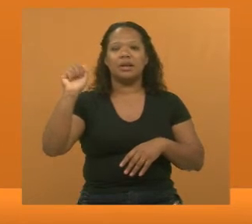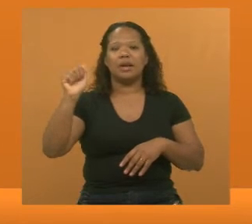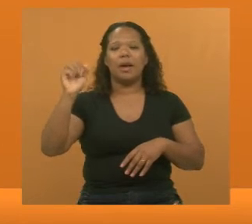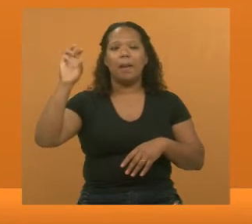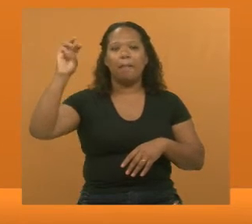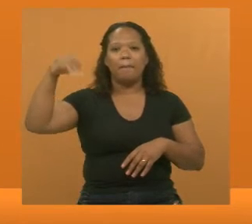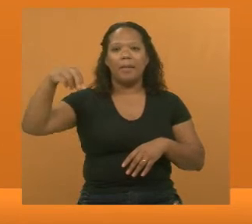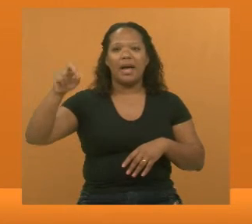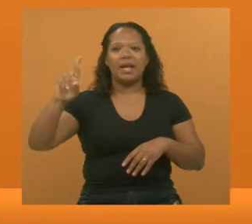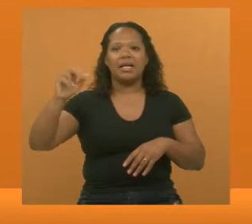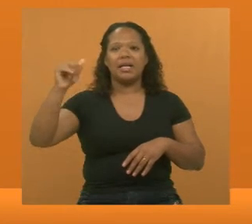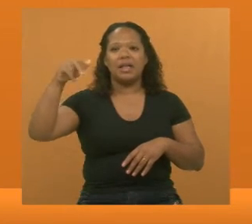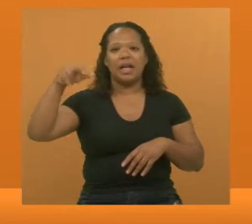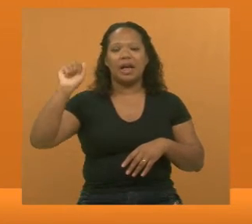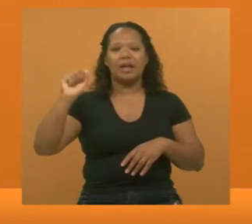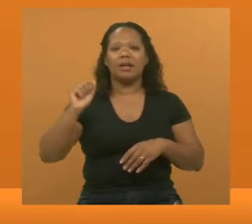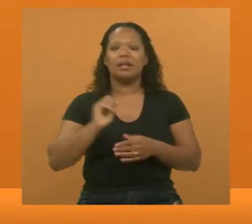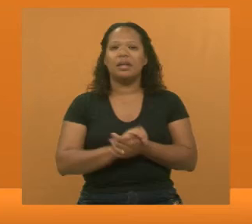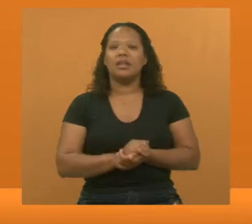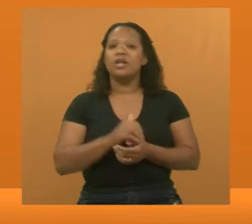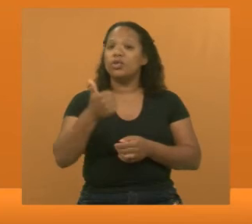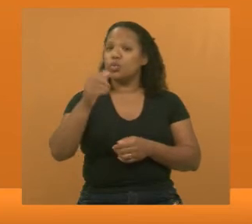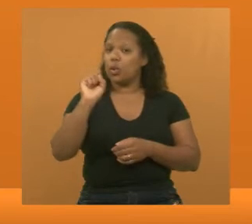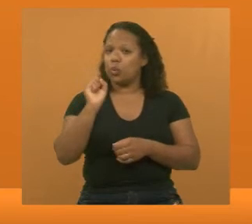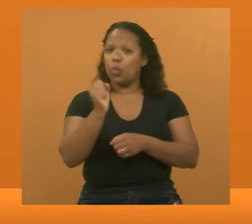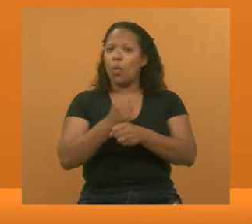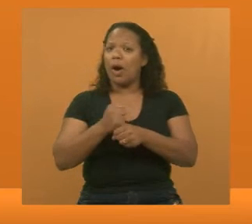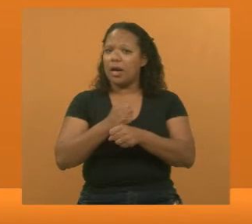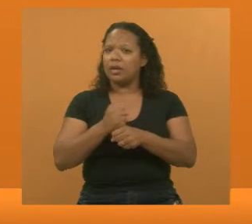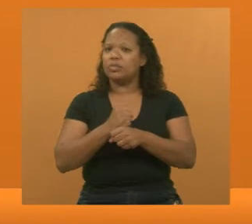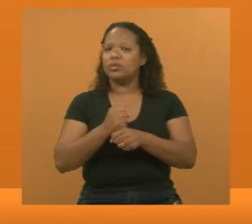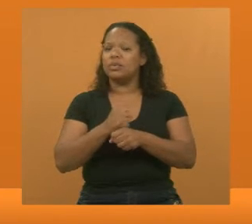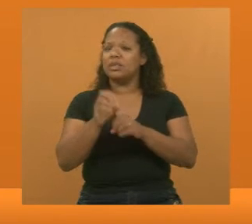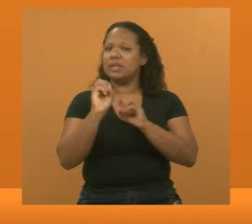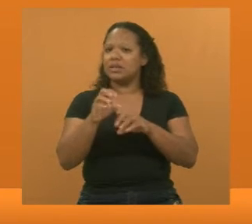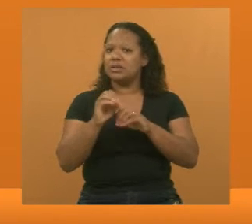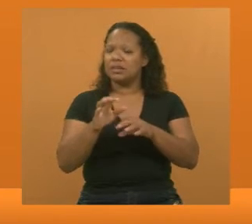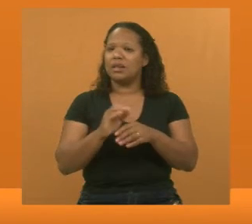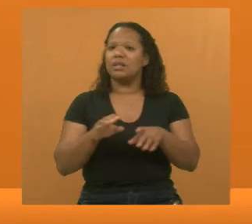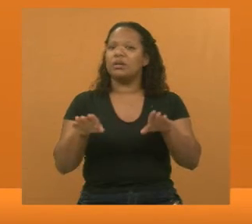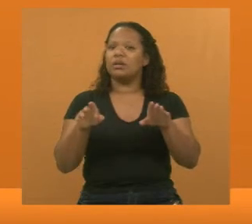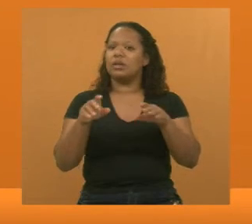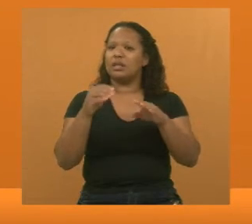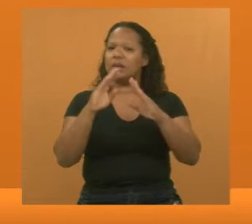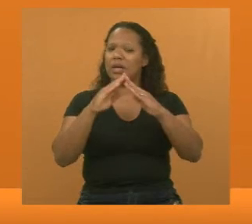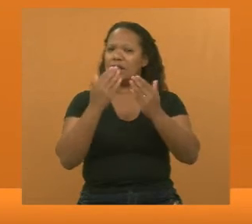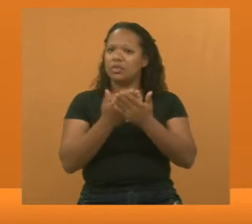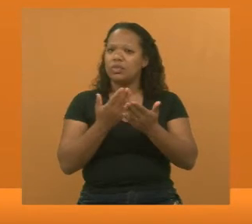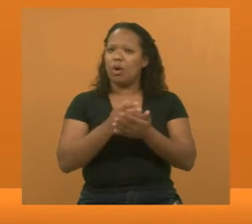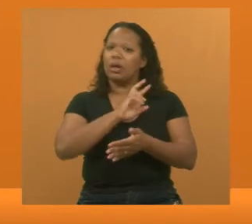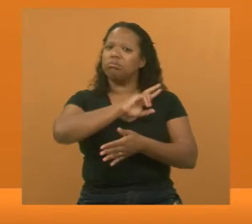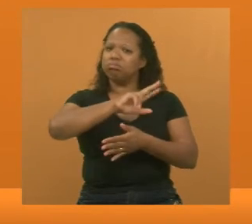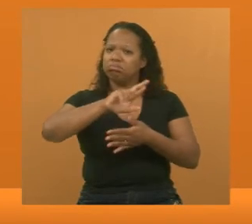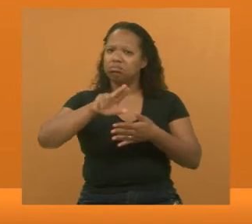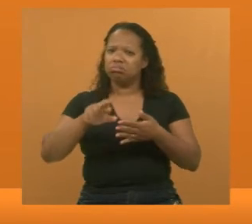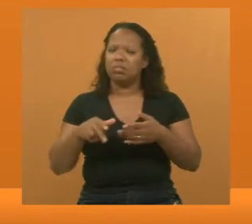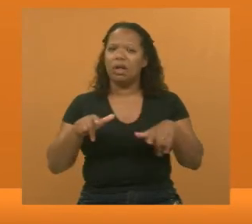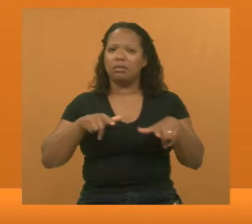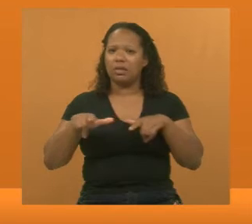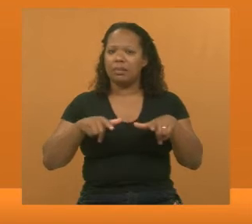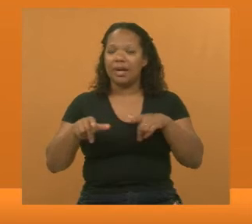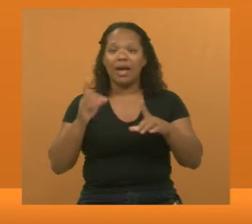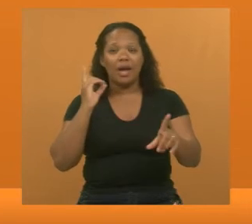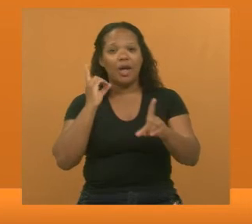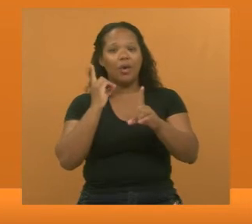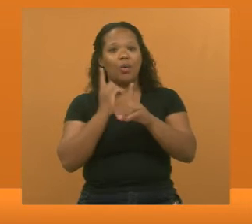18 anos de aula no SESI, também lecionou na escola Hermínia e outras escolas estaduais, e ela